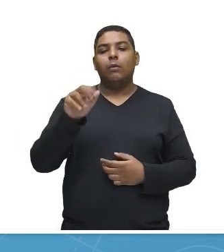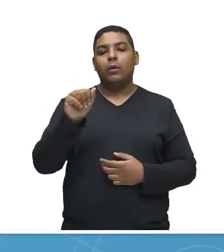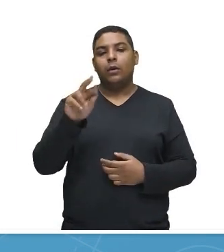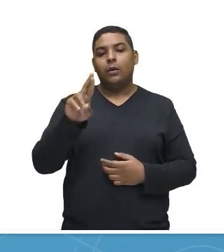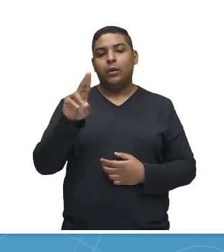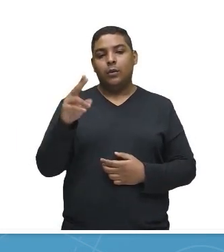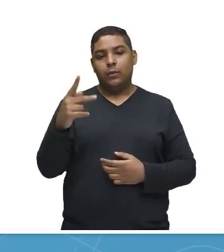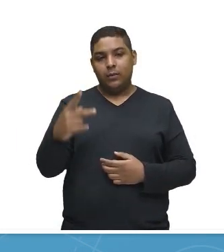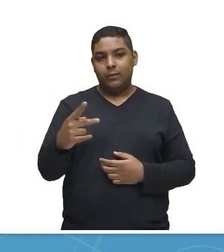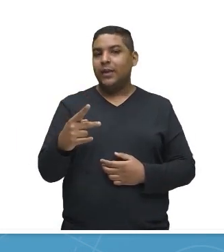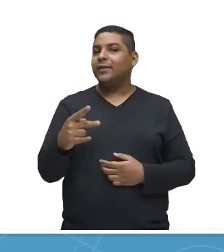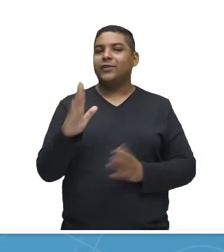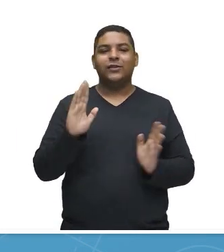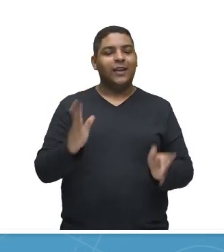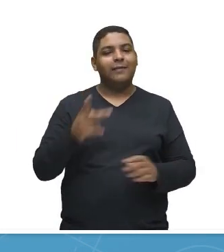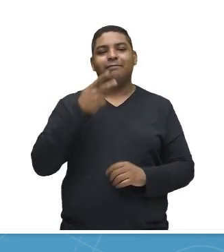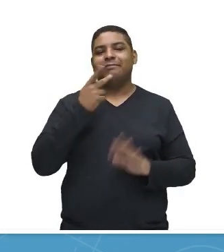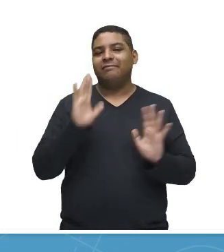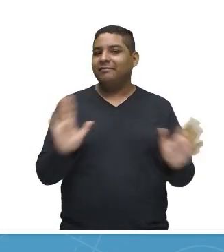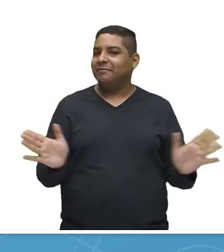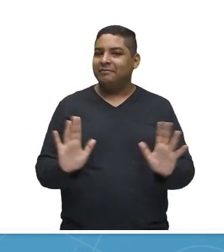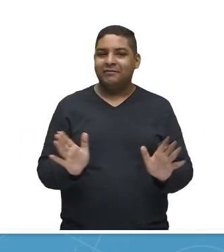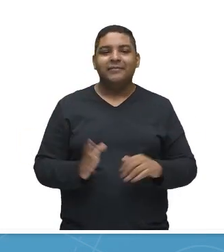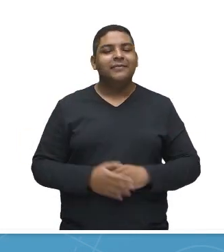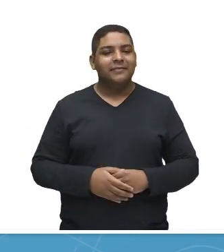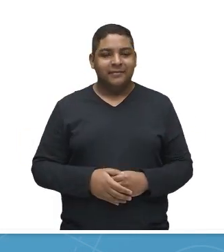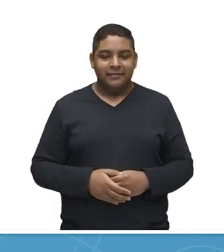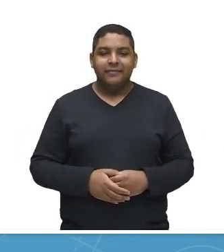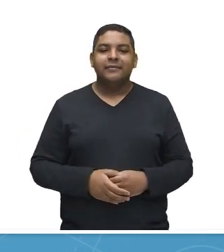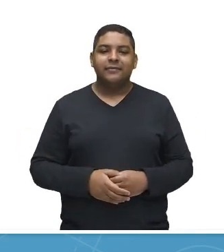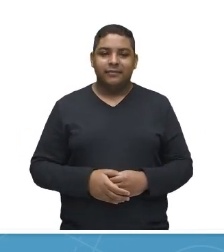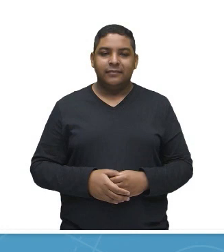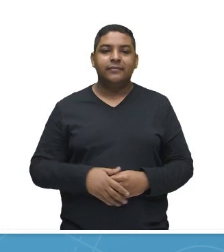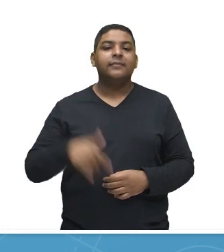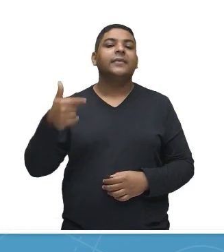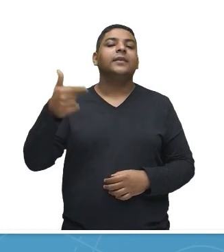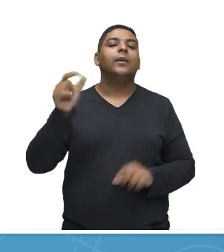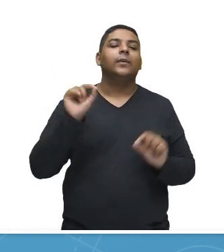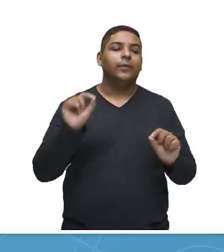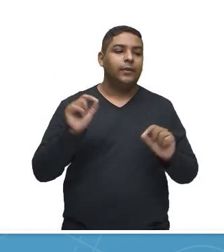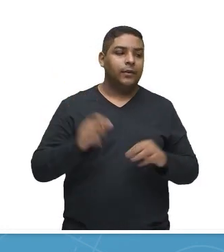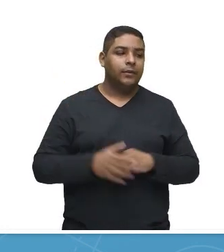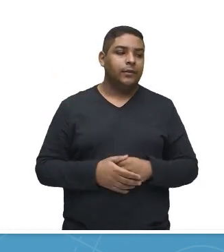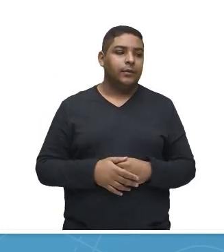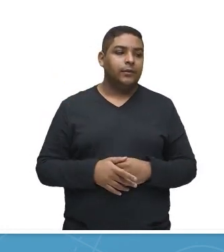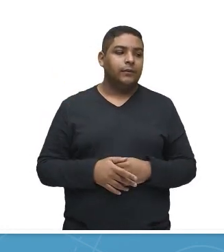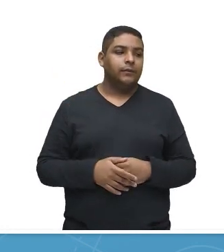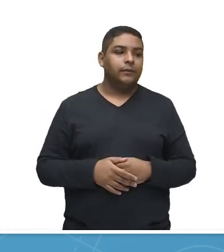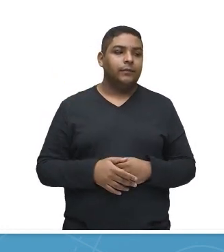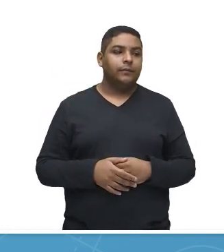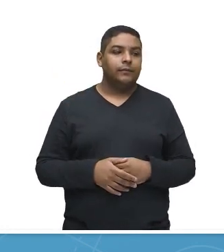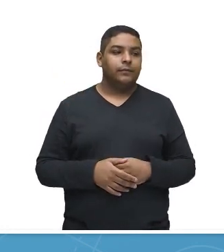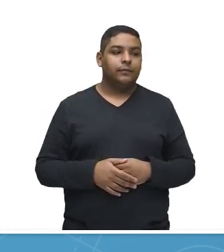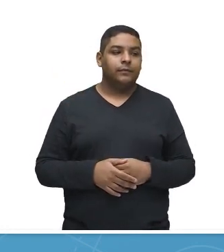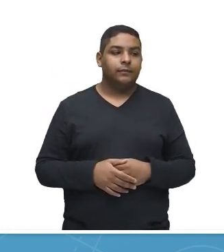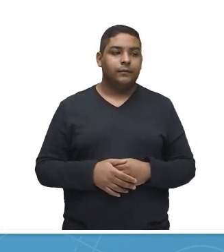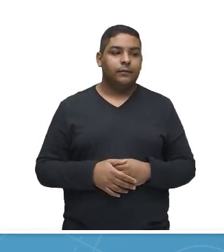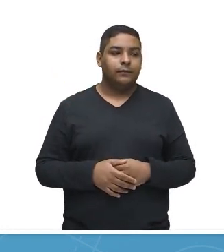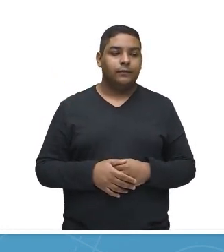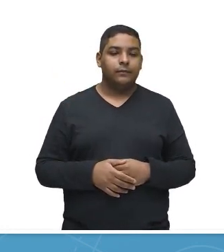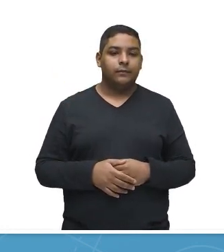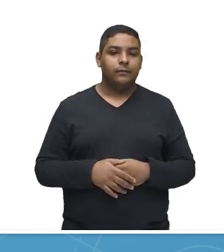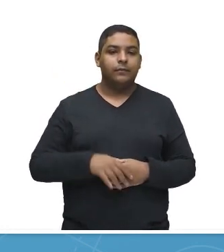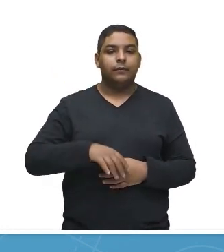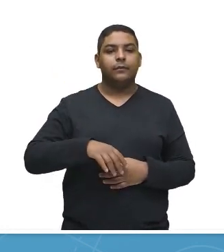dica já entregou tudo, né? Na segunda dica, a luta se inicia com os atletas ajoelhados